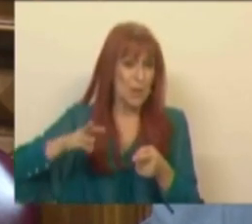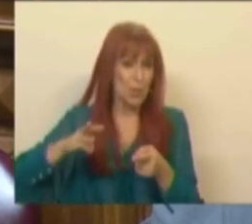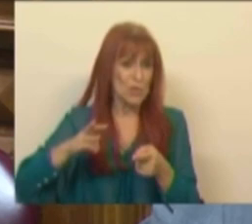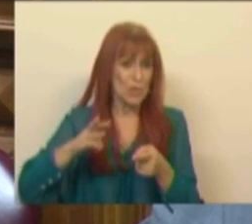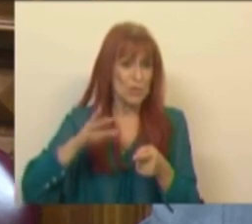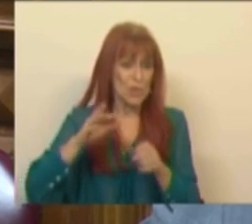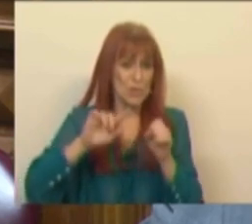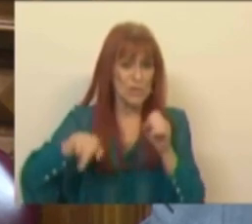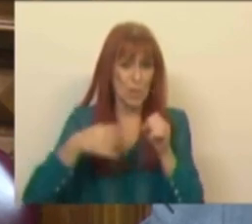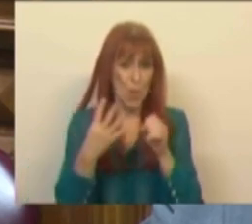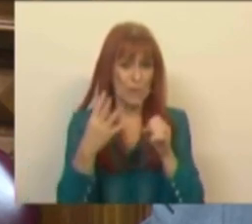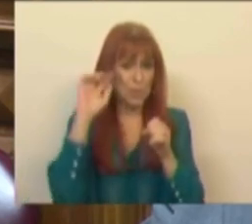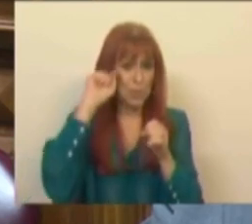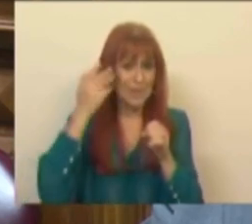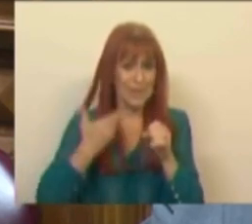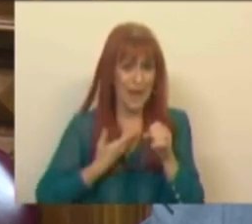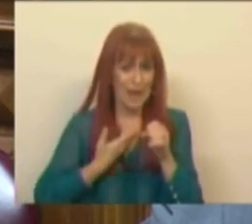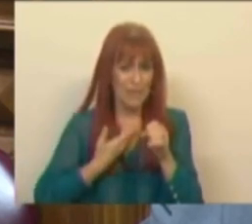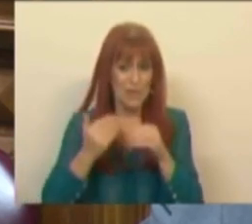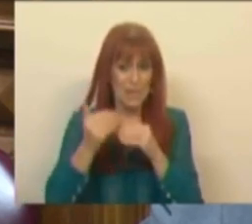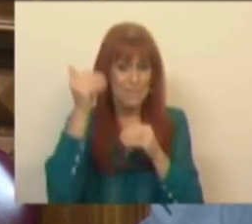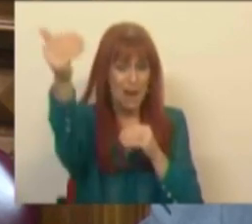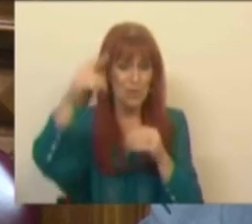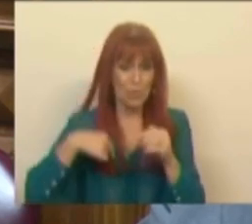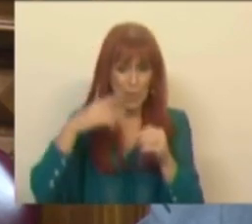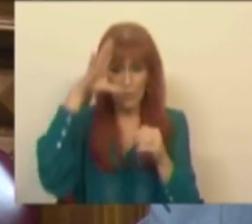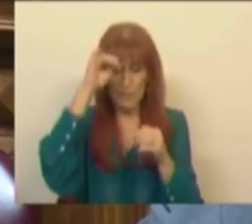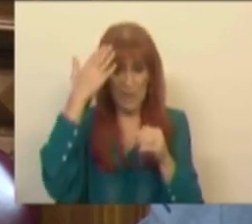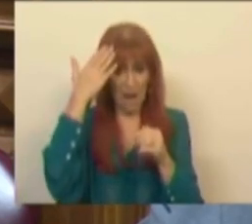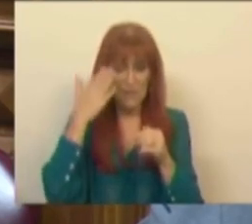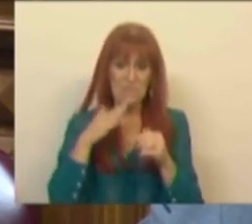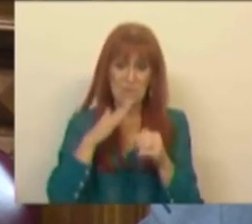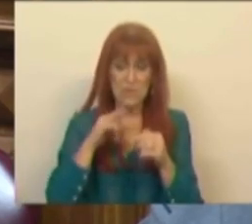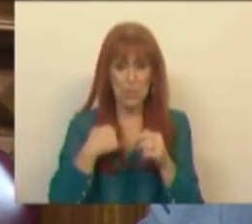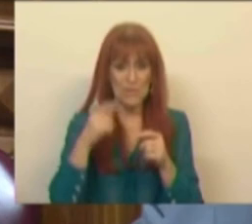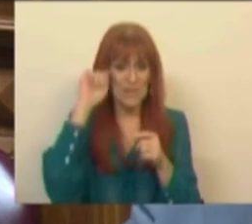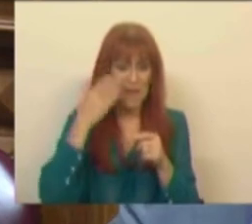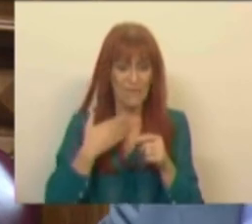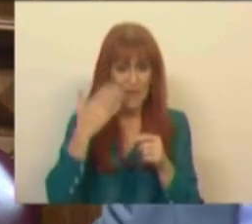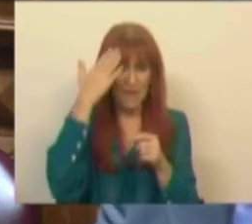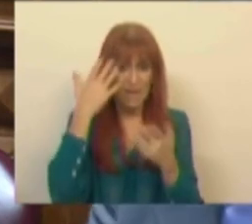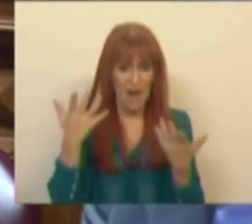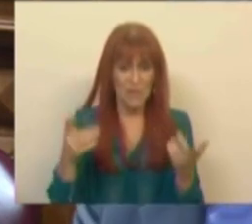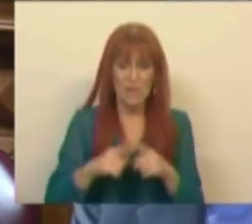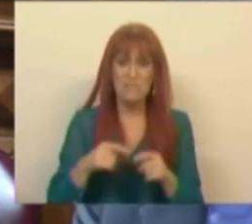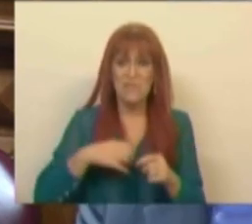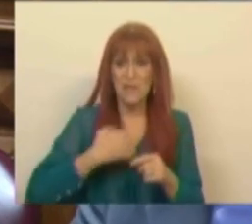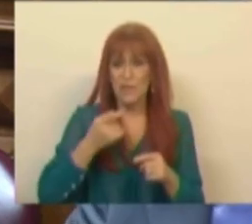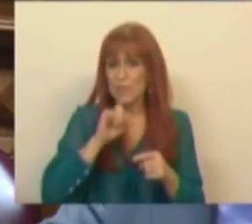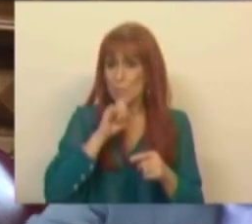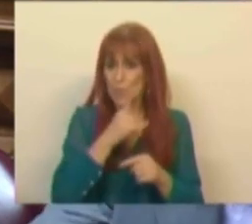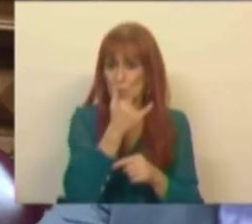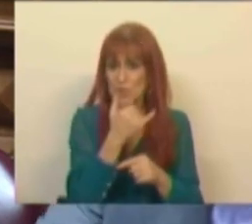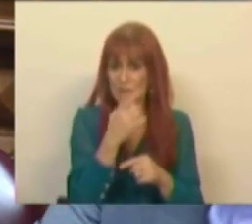4 décimas do déficit, que estão para lá daquilo que o próprio Governo achava razoável ter déficit para 22, e significa que, por exemplo, com